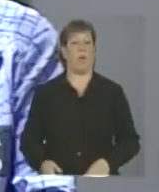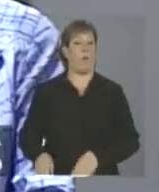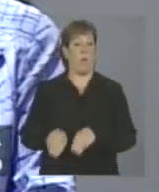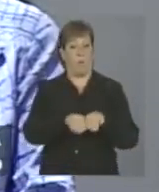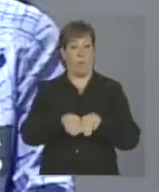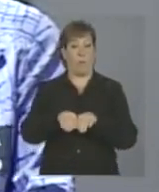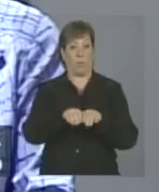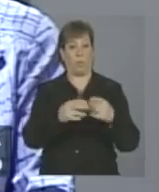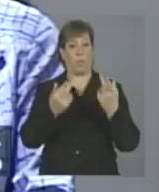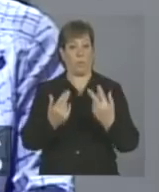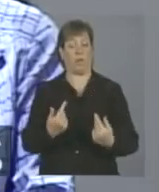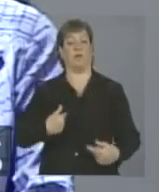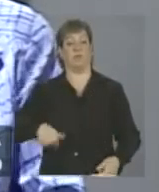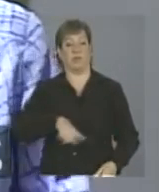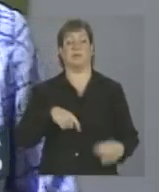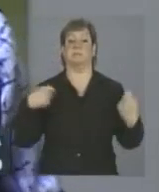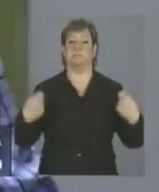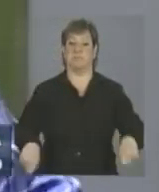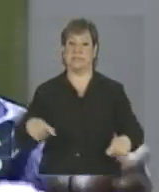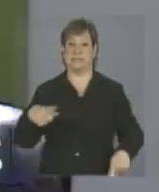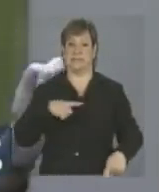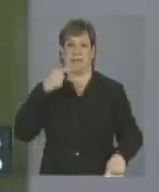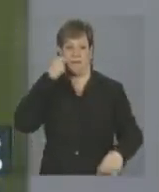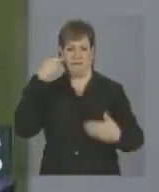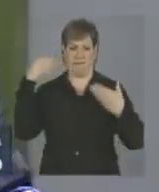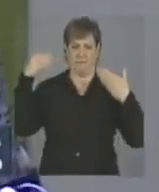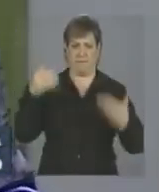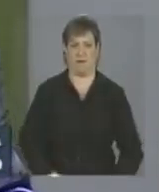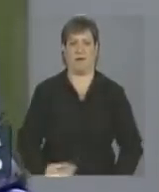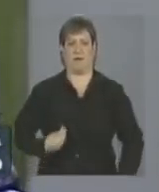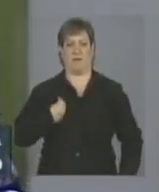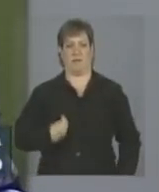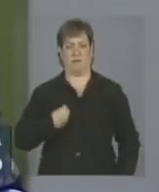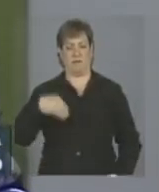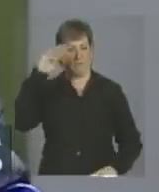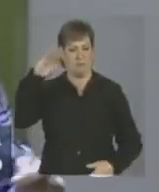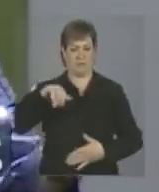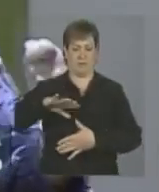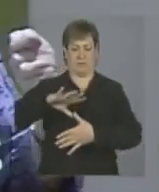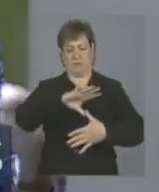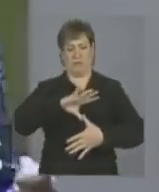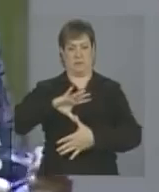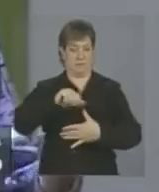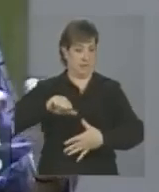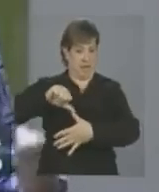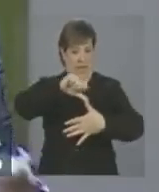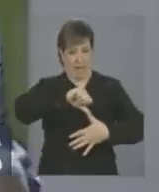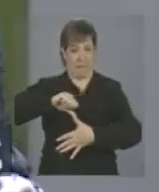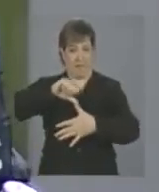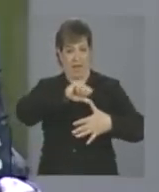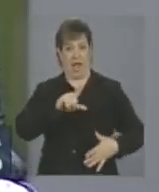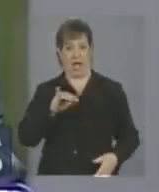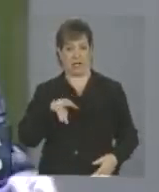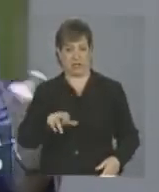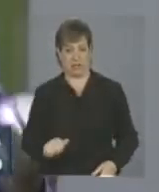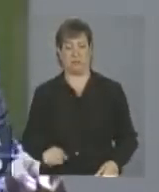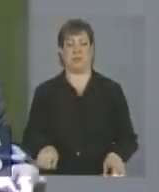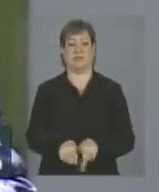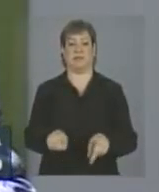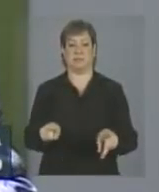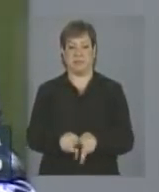Simultaneamente, nós temos de ter uma presença fortíssima na América Latina e uma presença que transforma